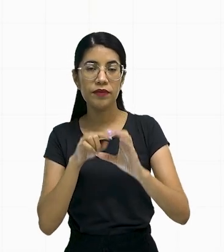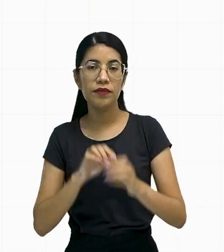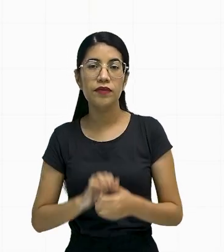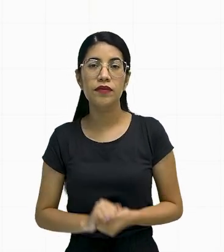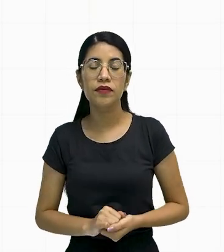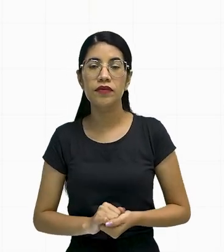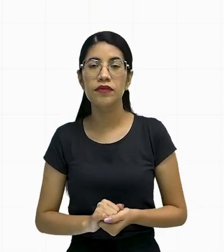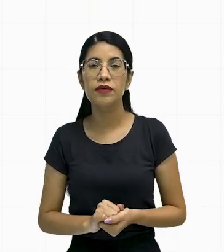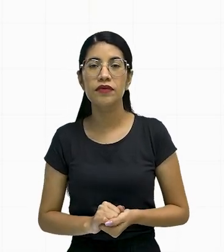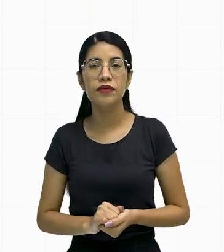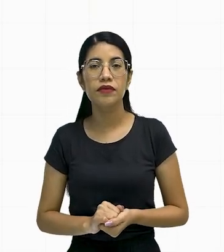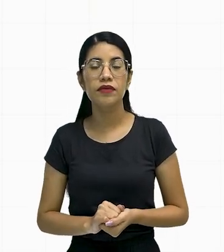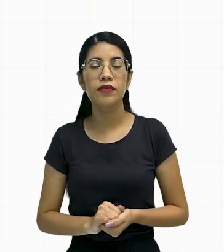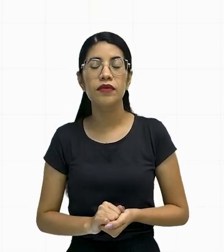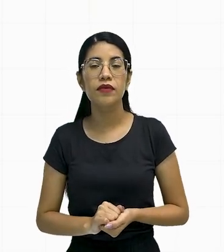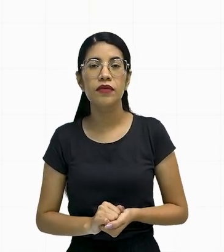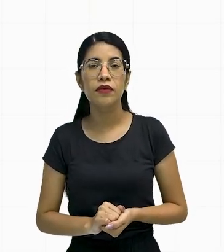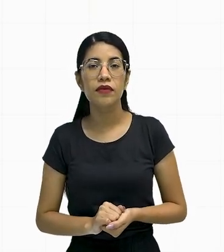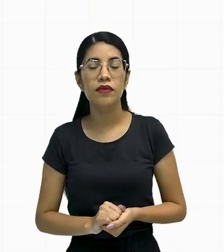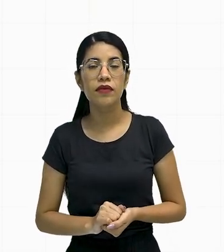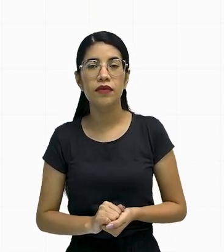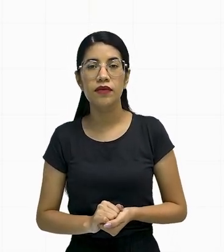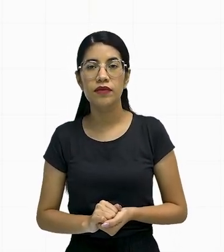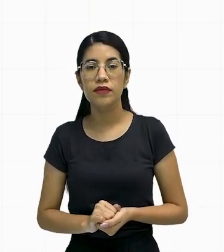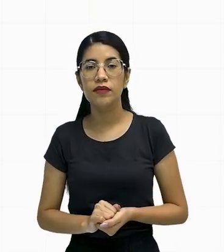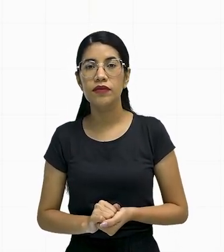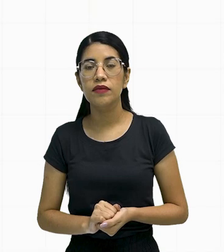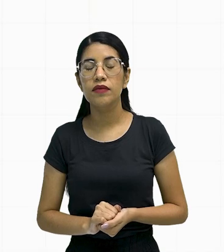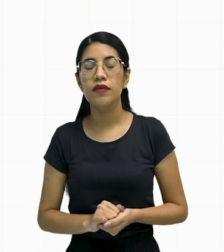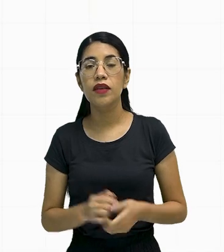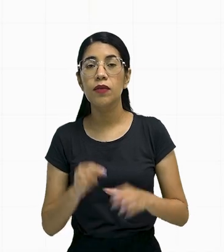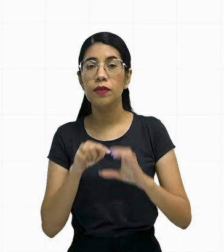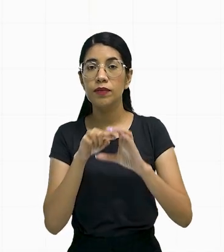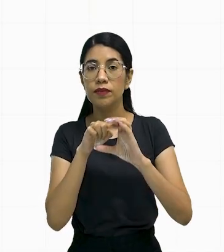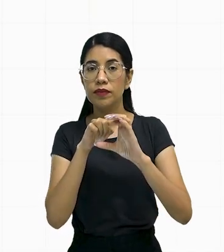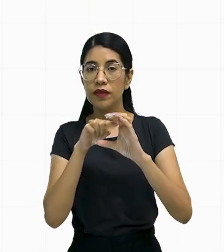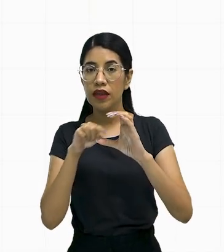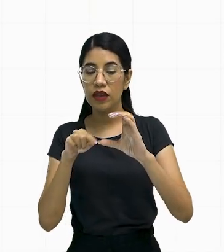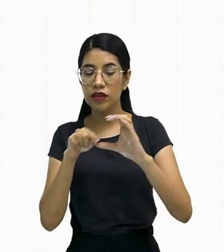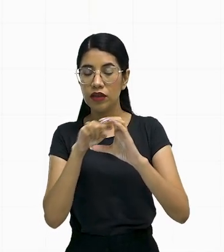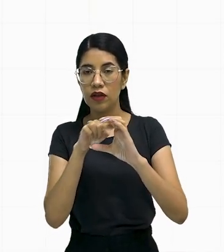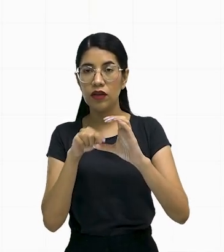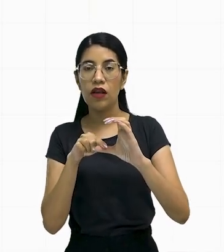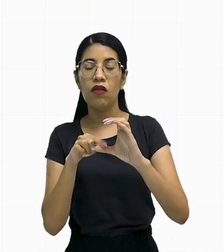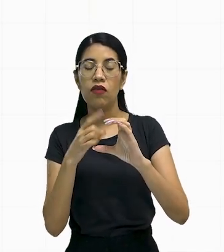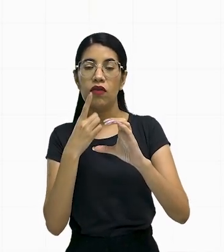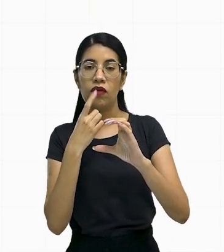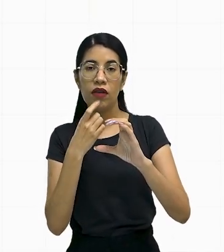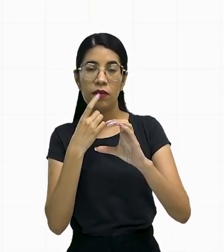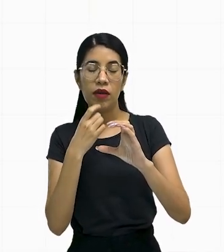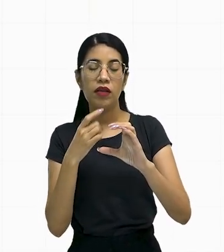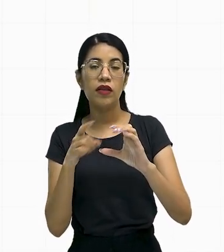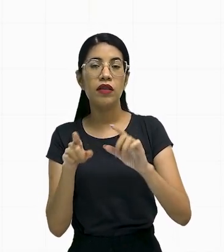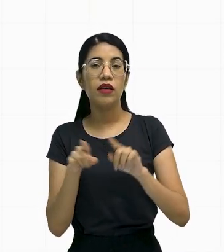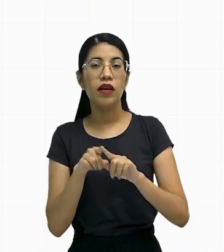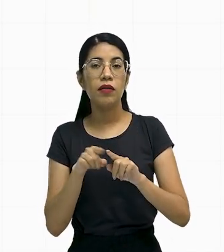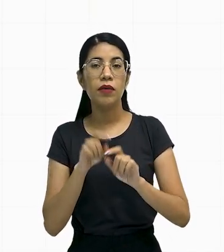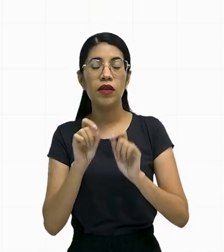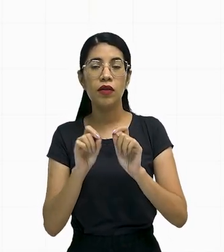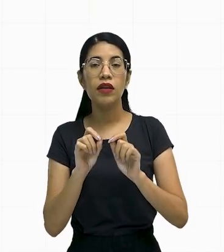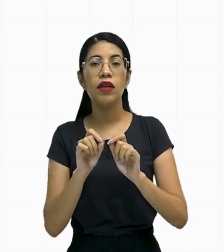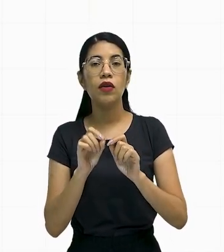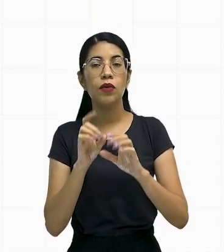o centro, tá? Automaticamente, então, essa diagonal em vermelho é justamente também o